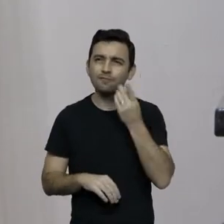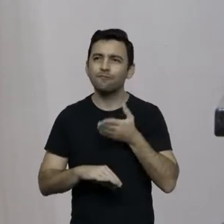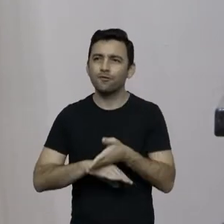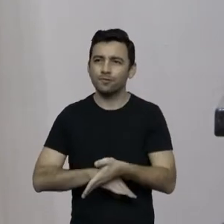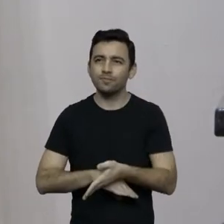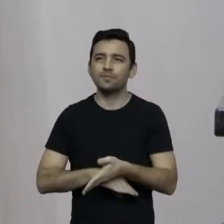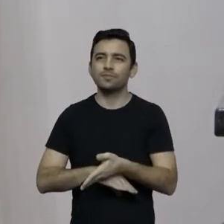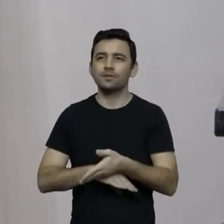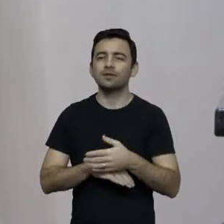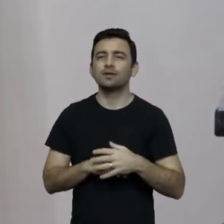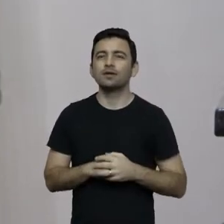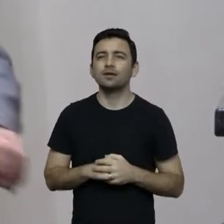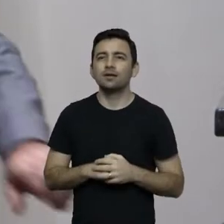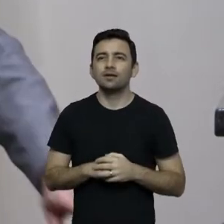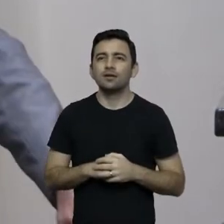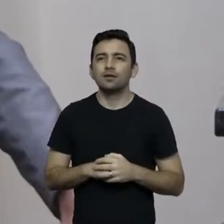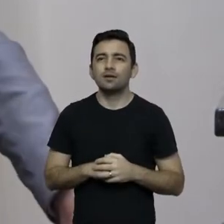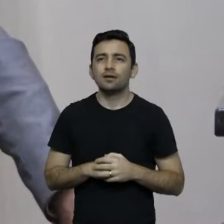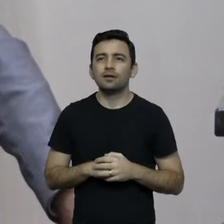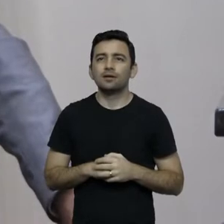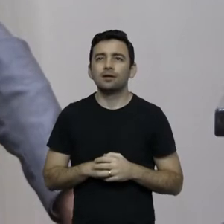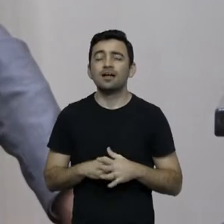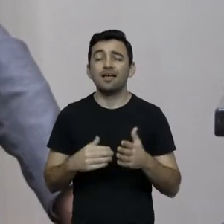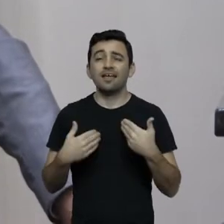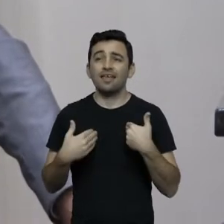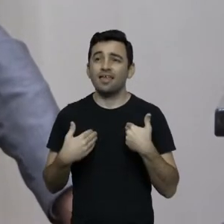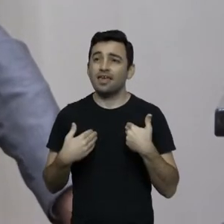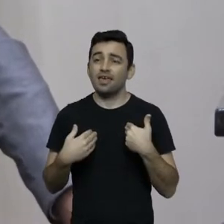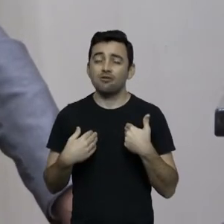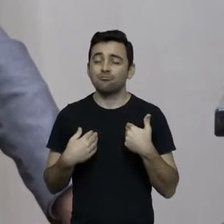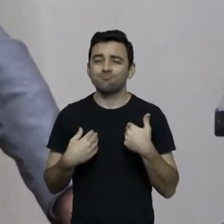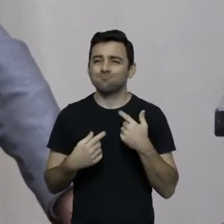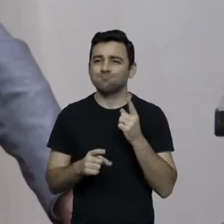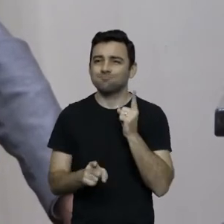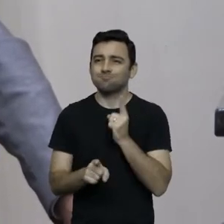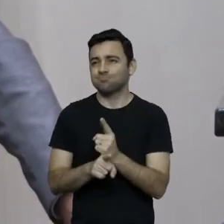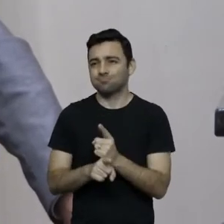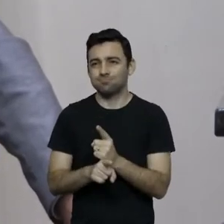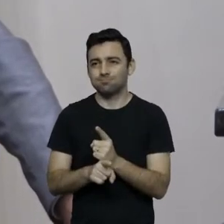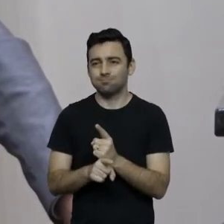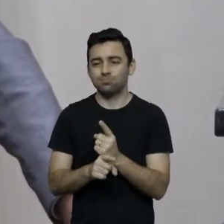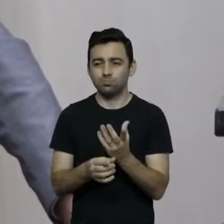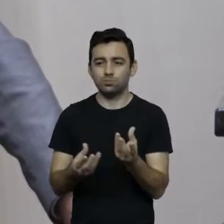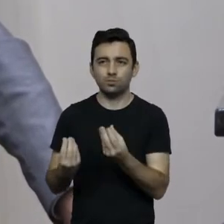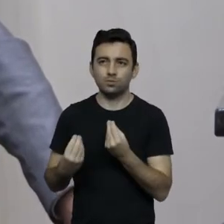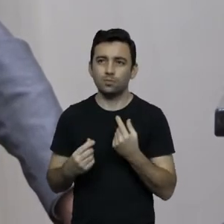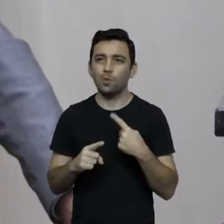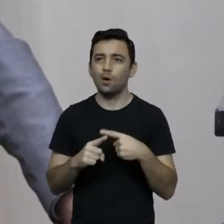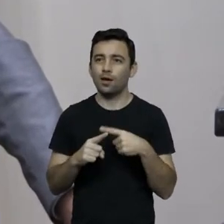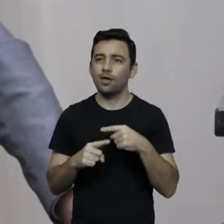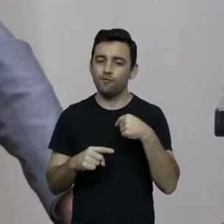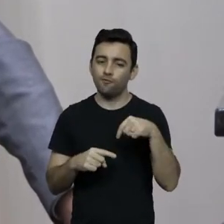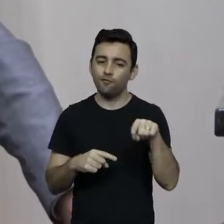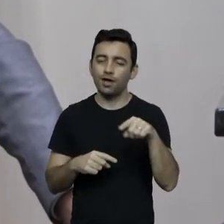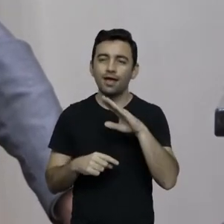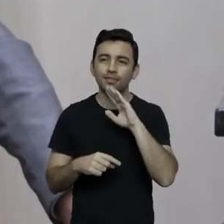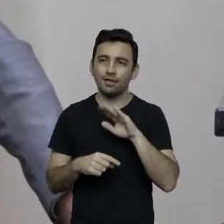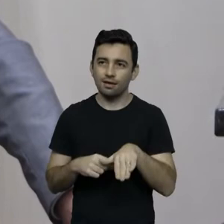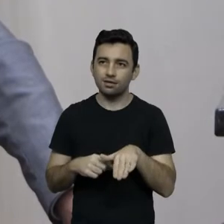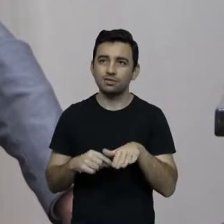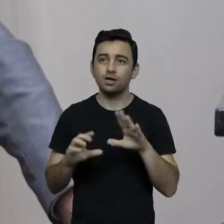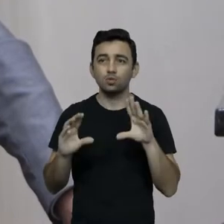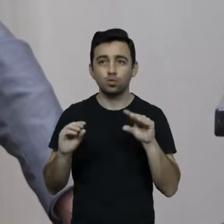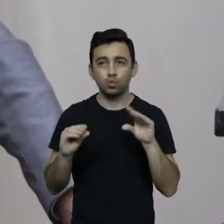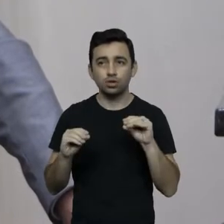certo que eu acabei não me encontrando porque eu fui na parte da tarde e à noite